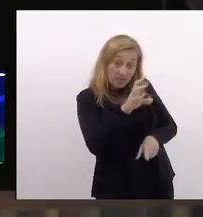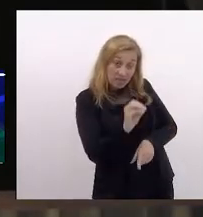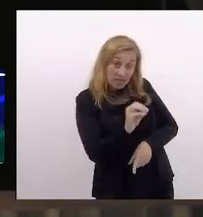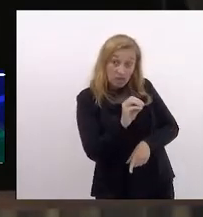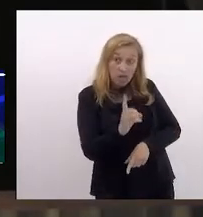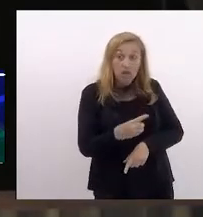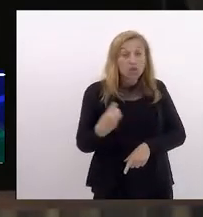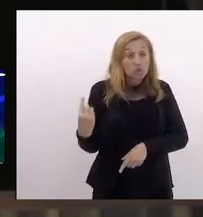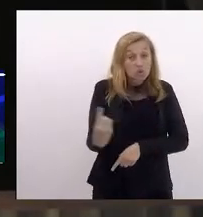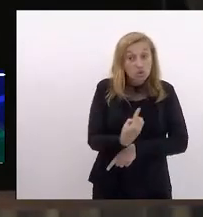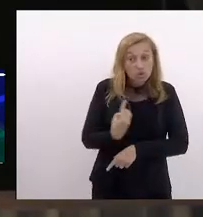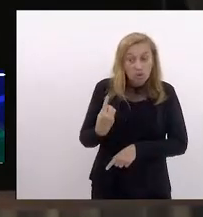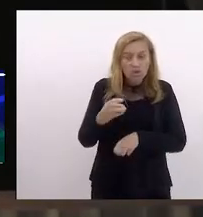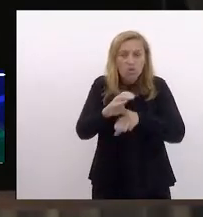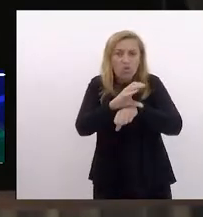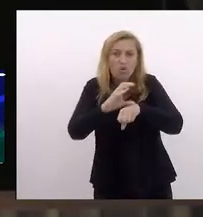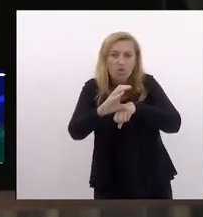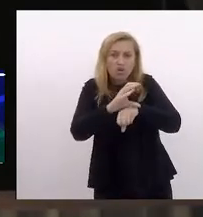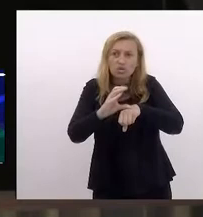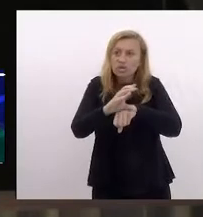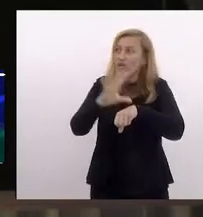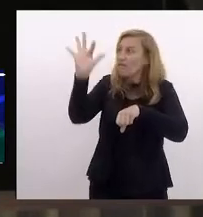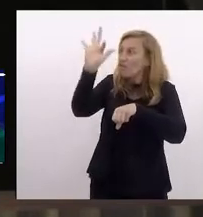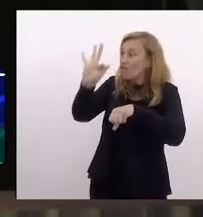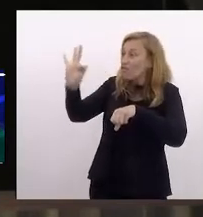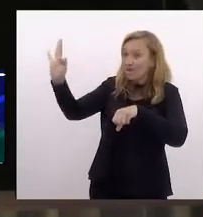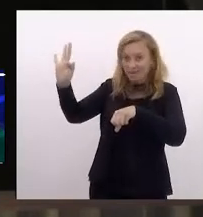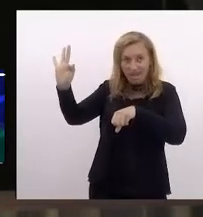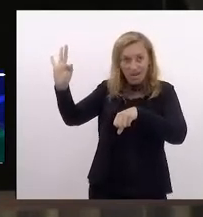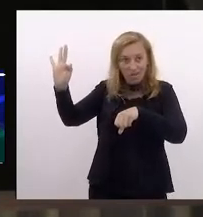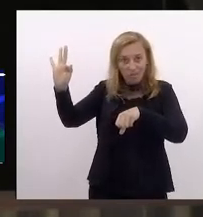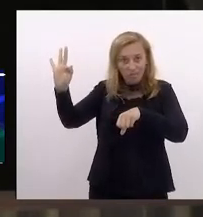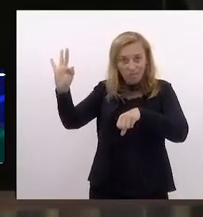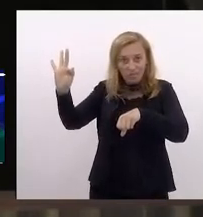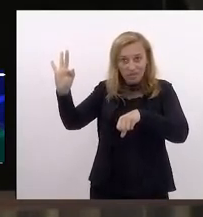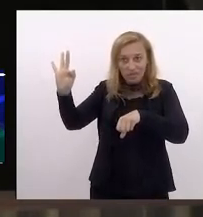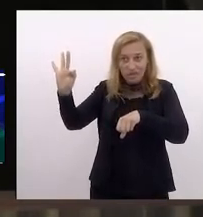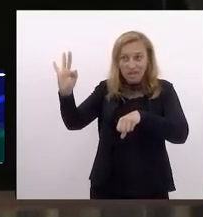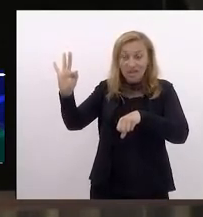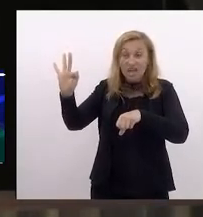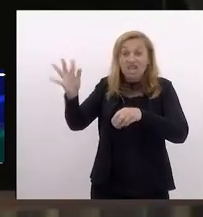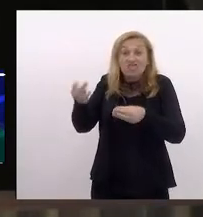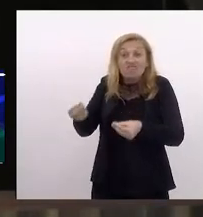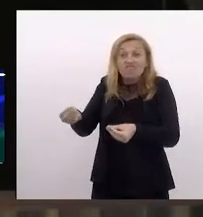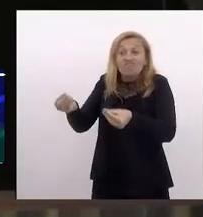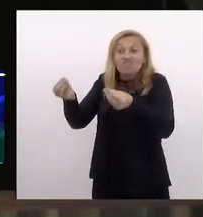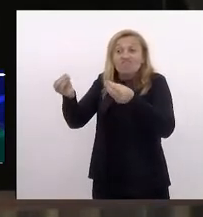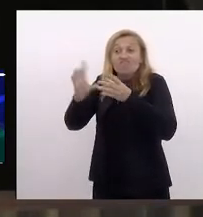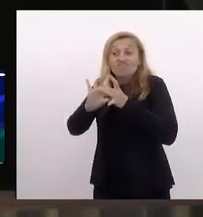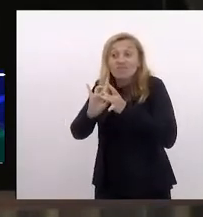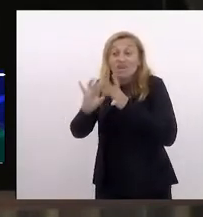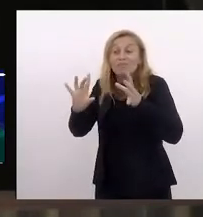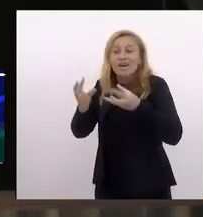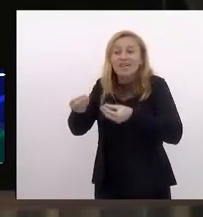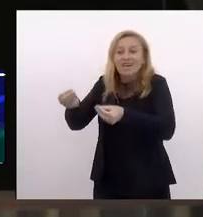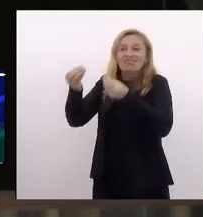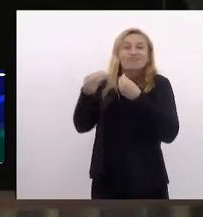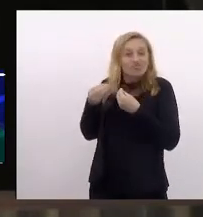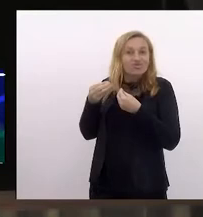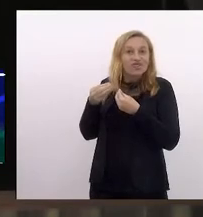que a nossa Constituição Federal ela chama Oscar antes o